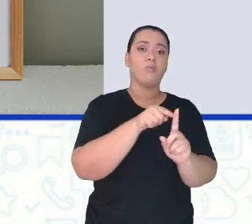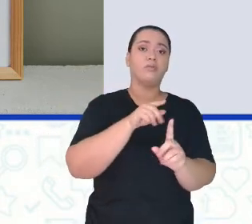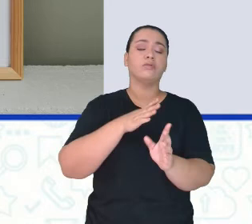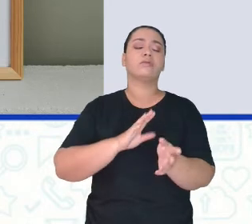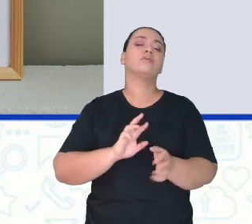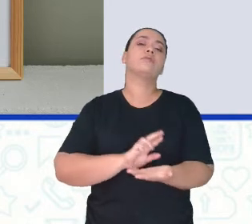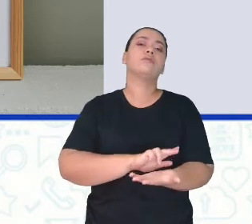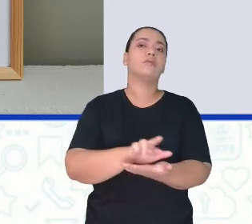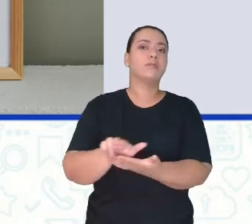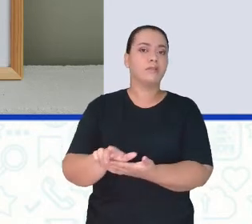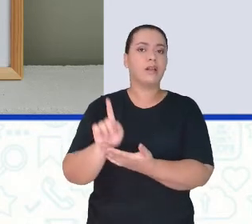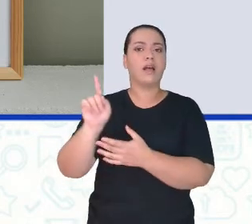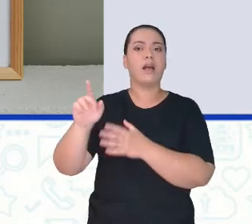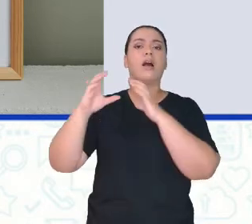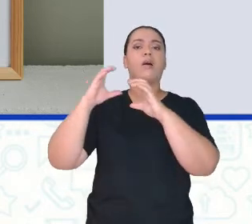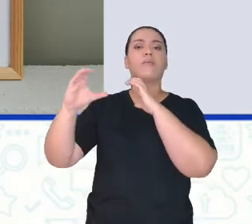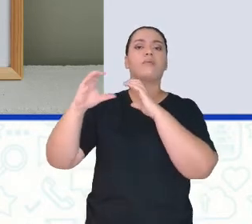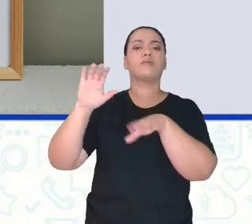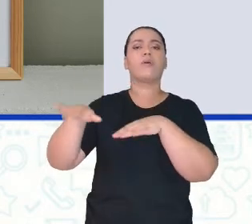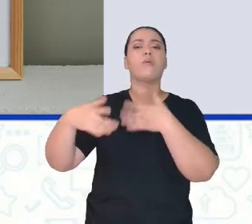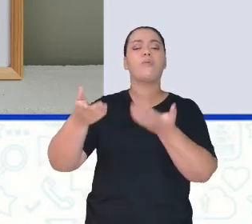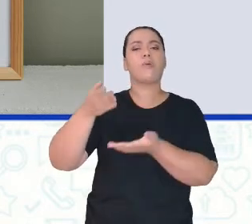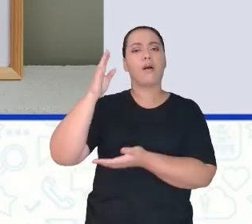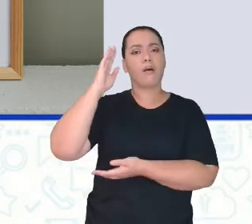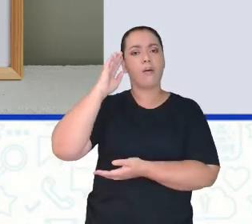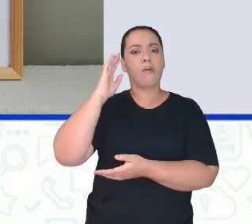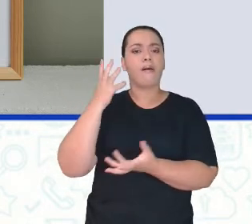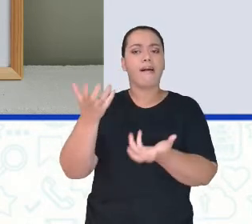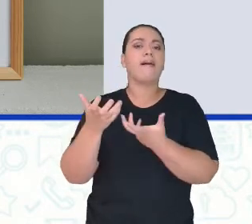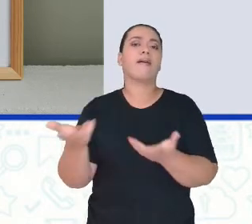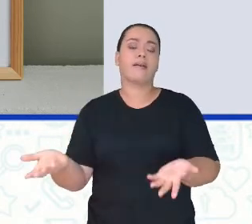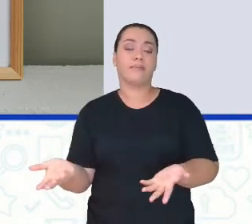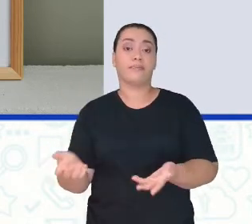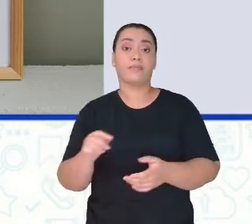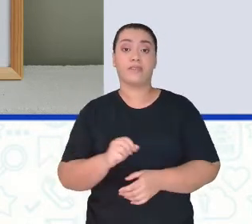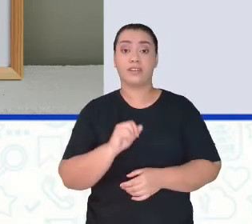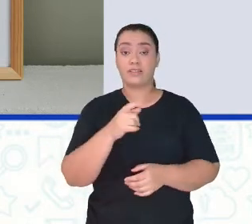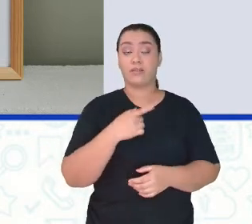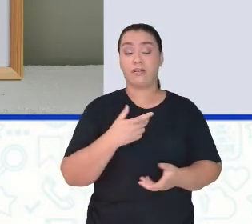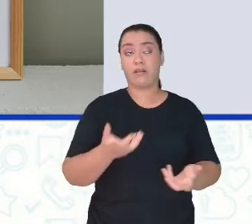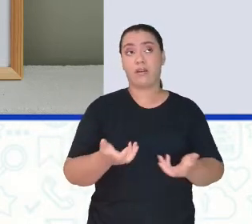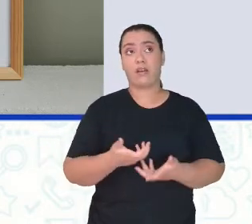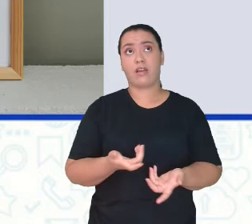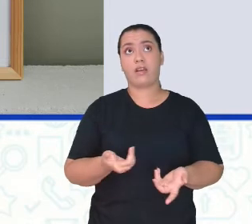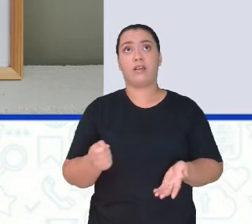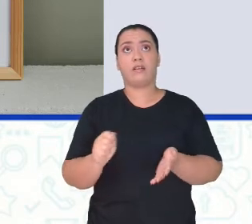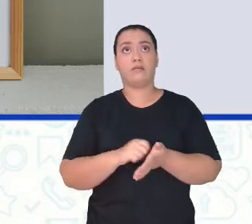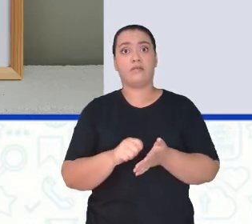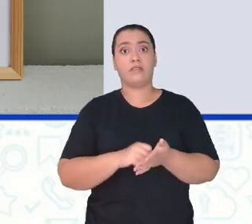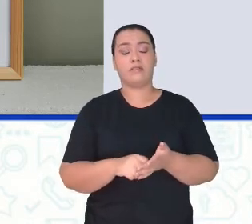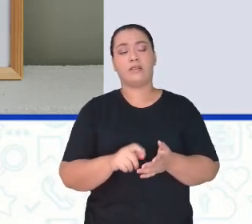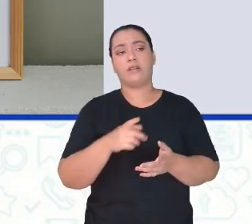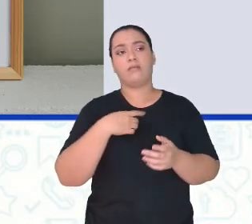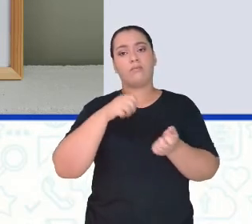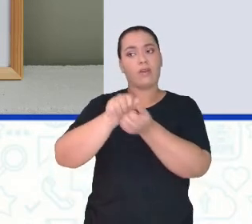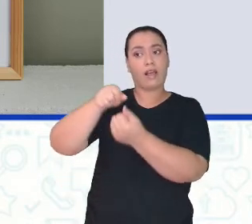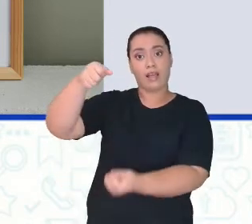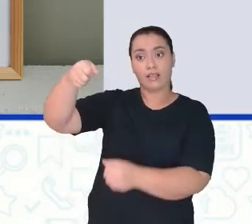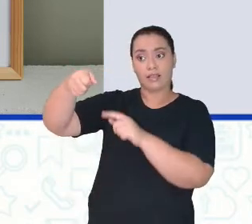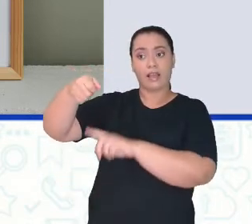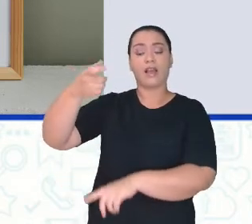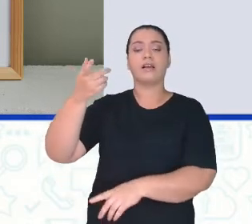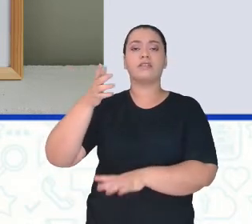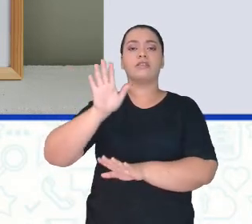servir à comunicação pretendida. Se eu quero escrever um cartaz de uma campanha contra a Covid, por exemplo,